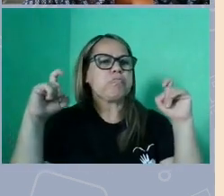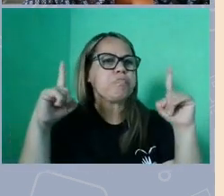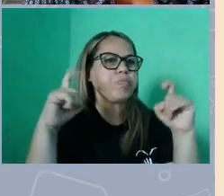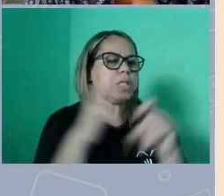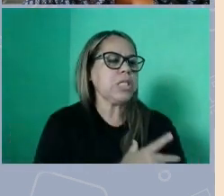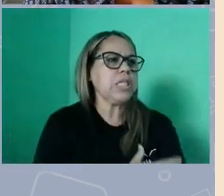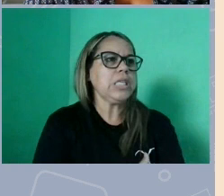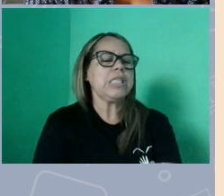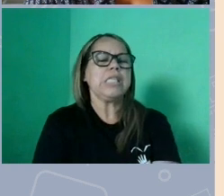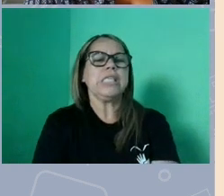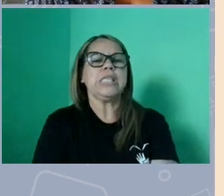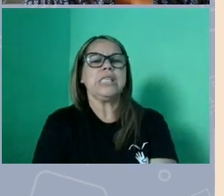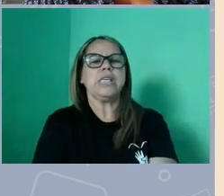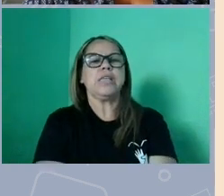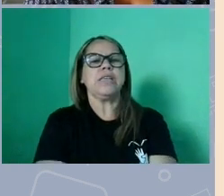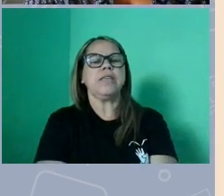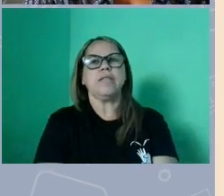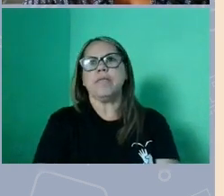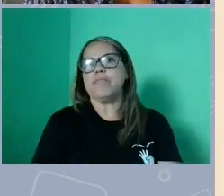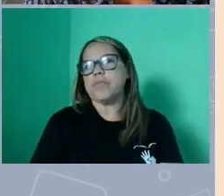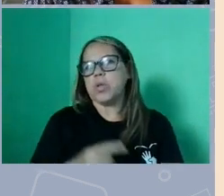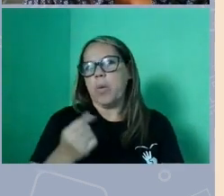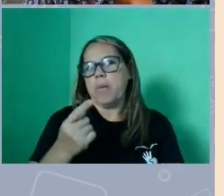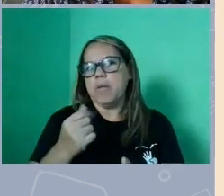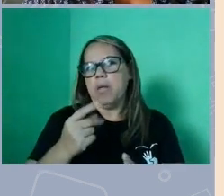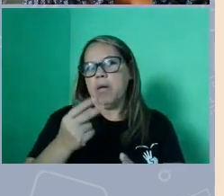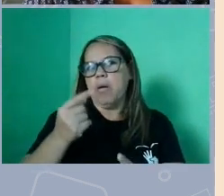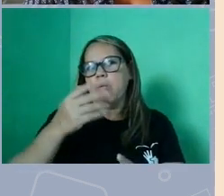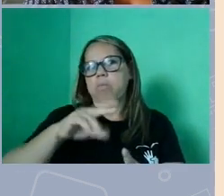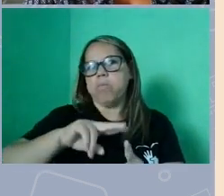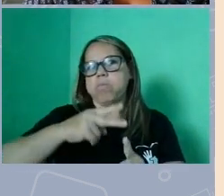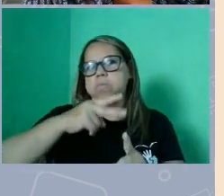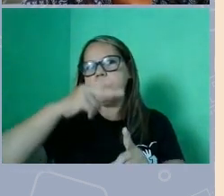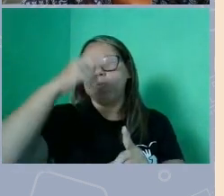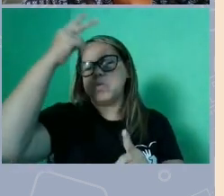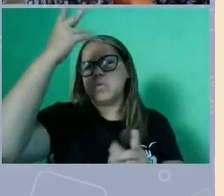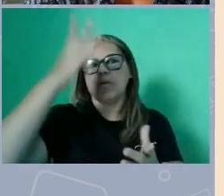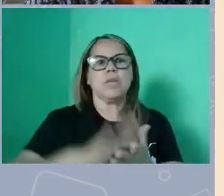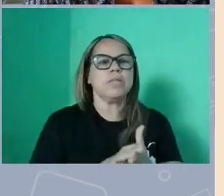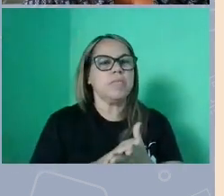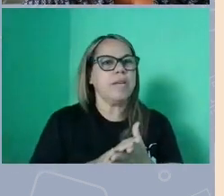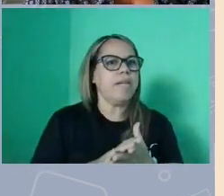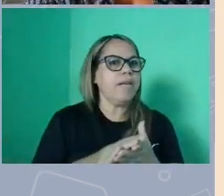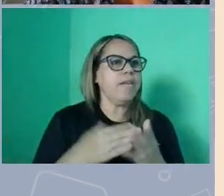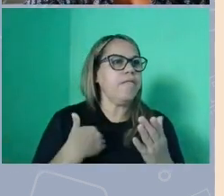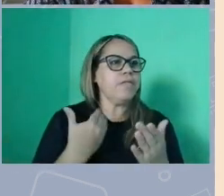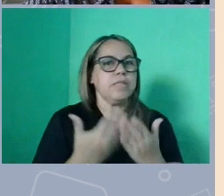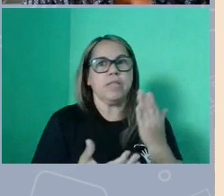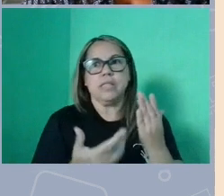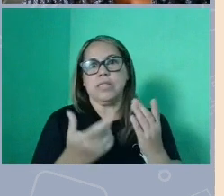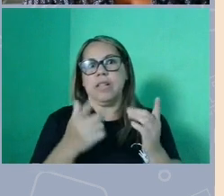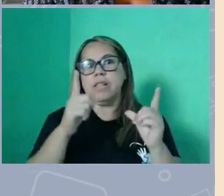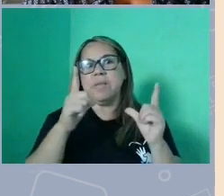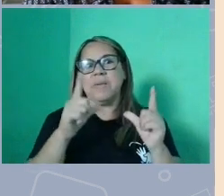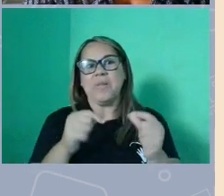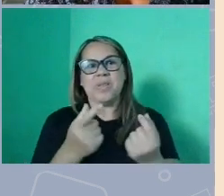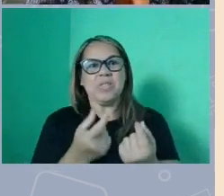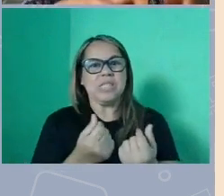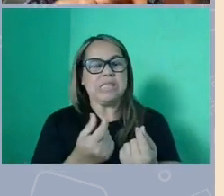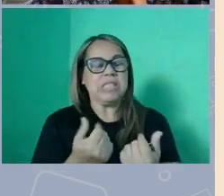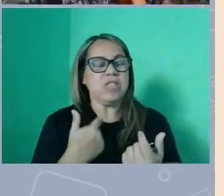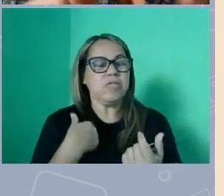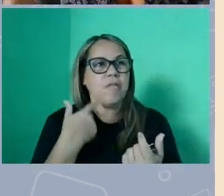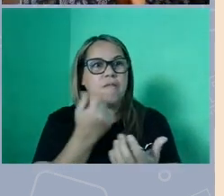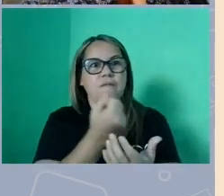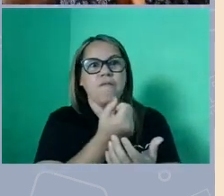elevação de preços né então a perda do poder aquisitivo uma série de questões que a gente tem visto